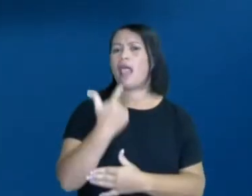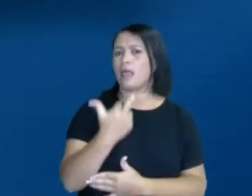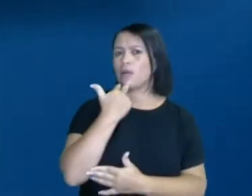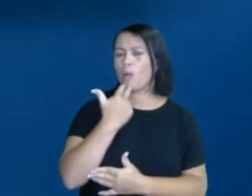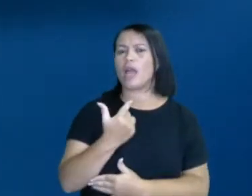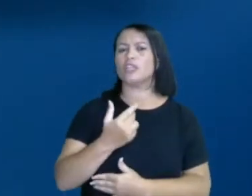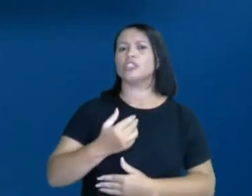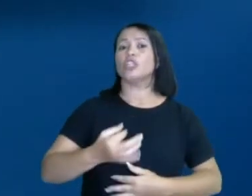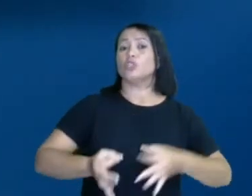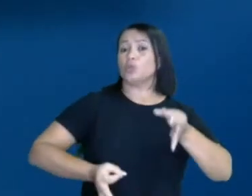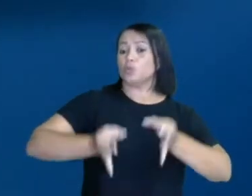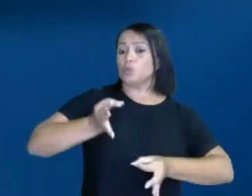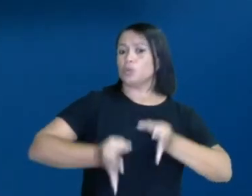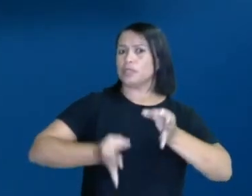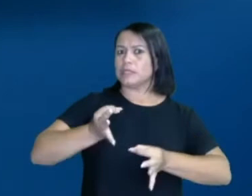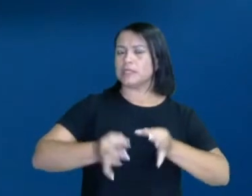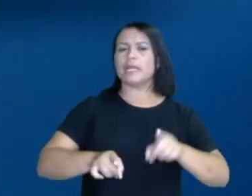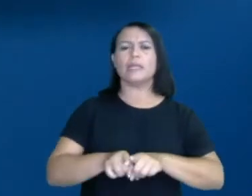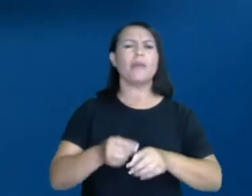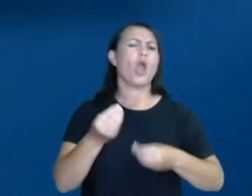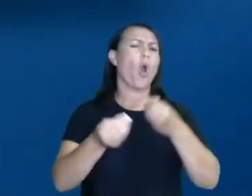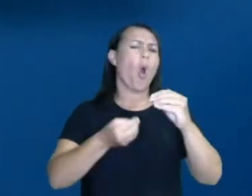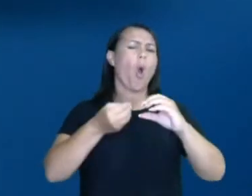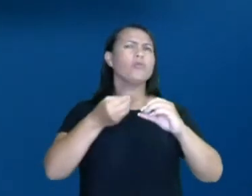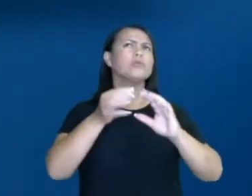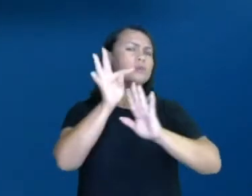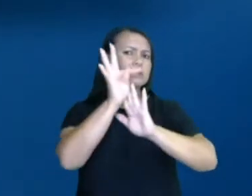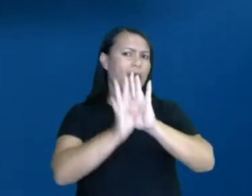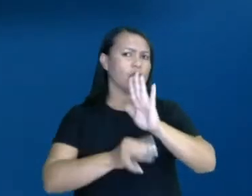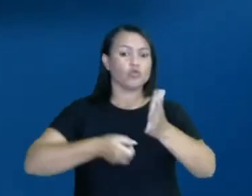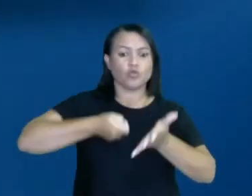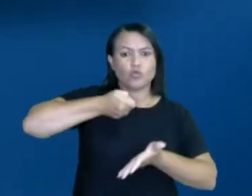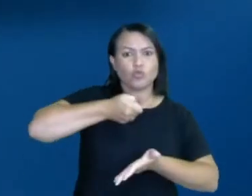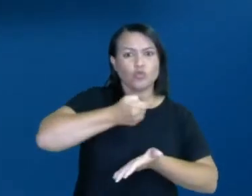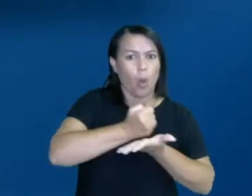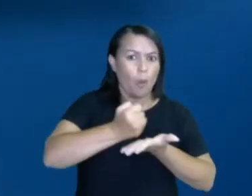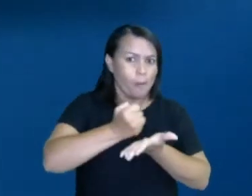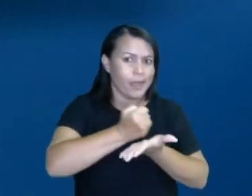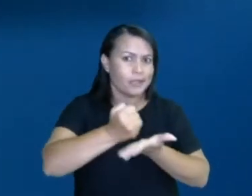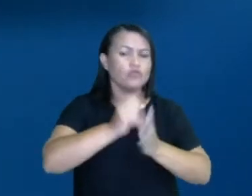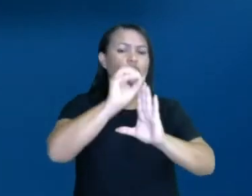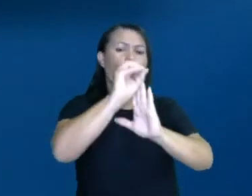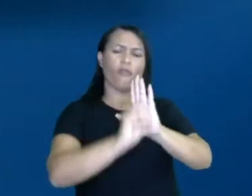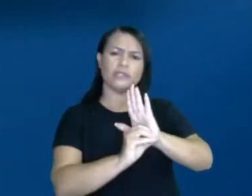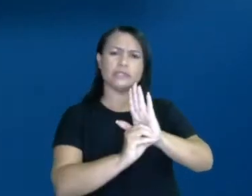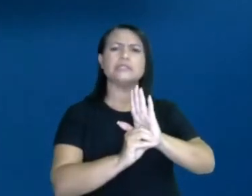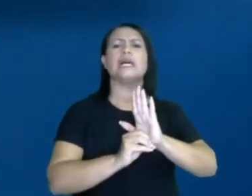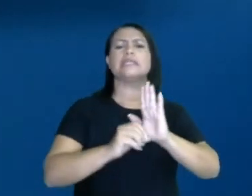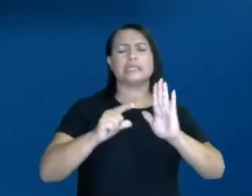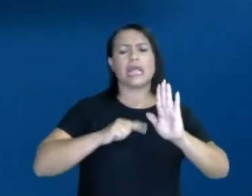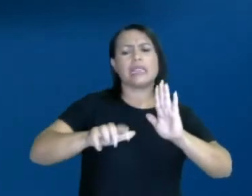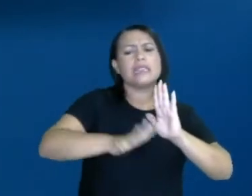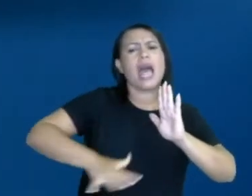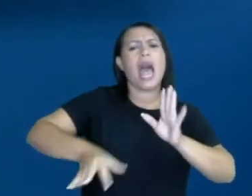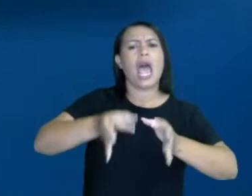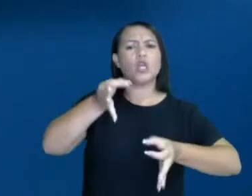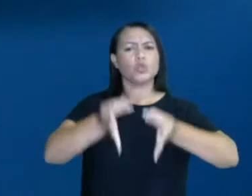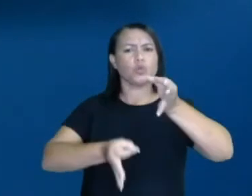linguagem jurídica, como são textos, como são documentos oficiais que circulam na área